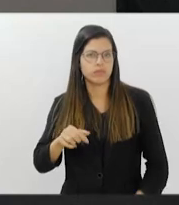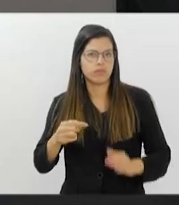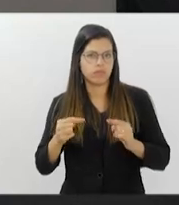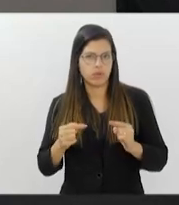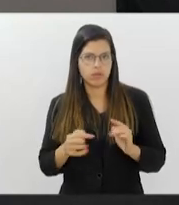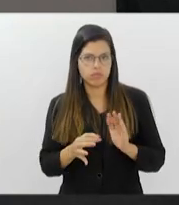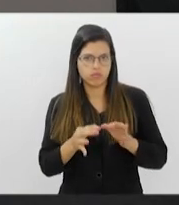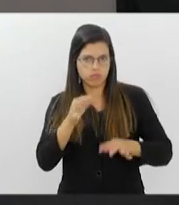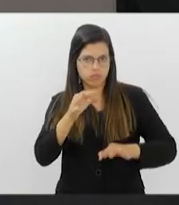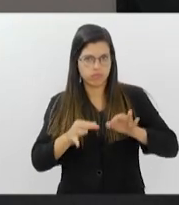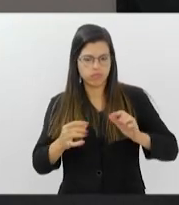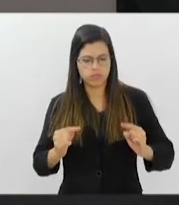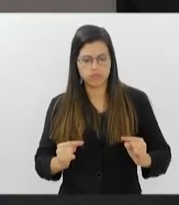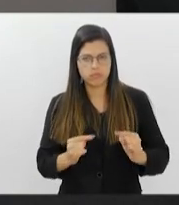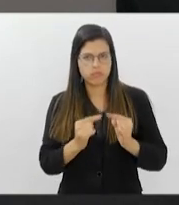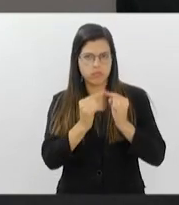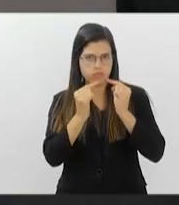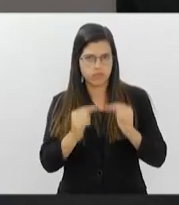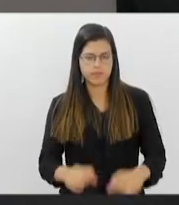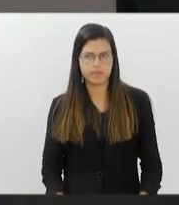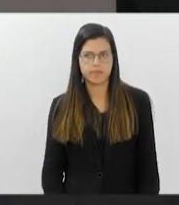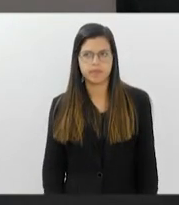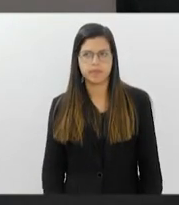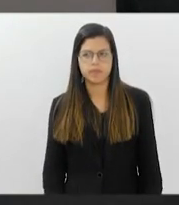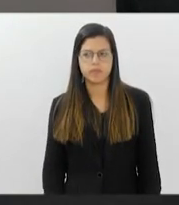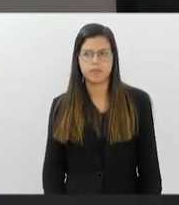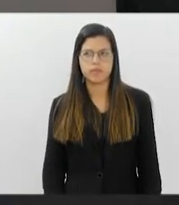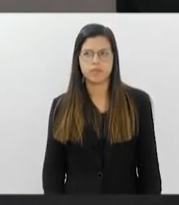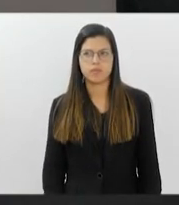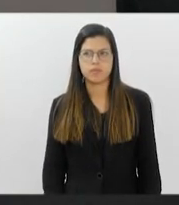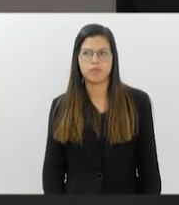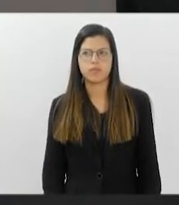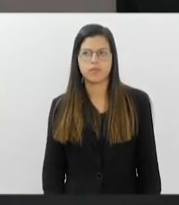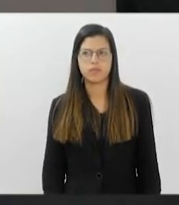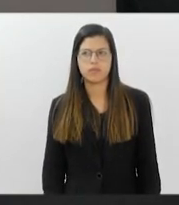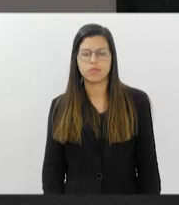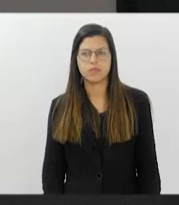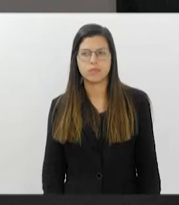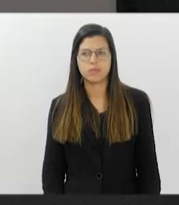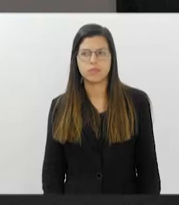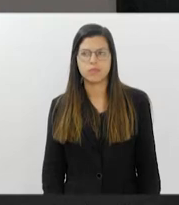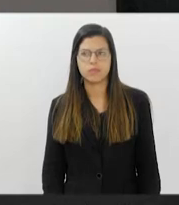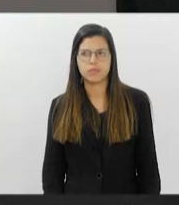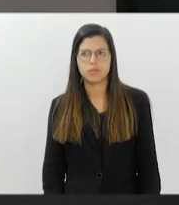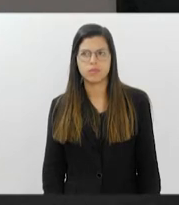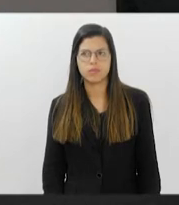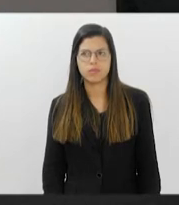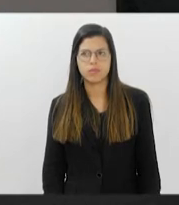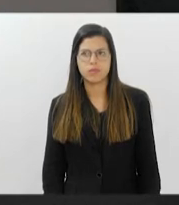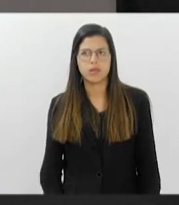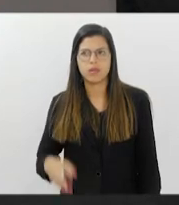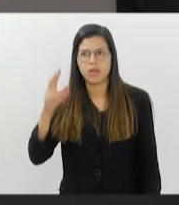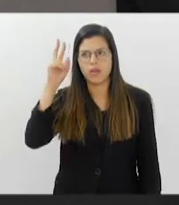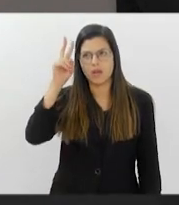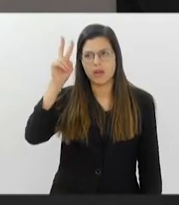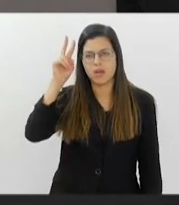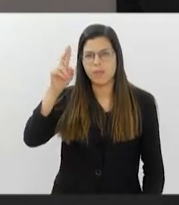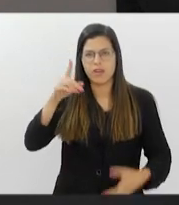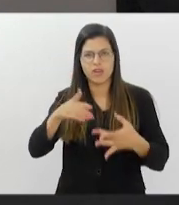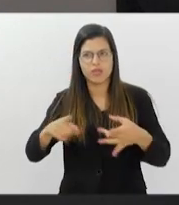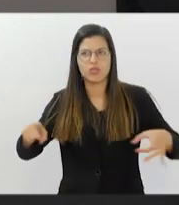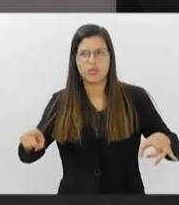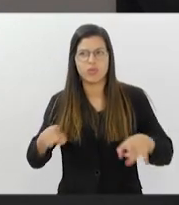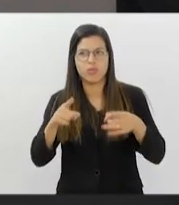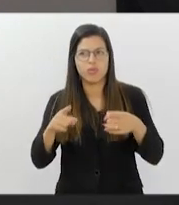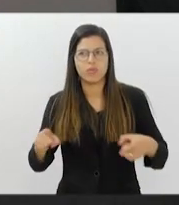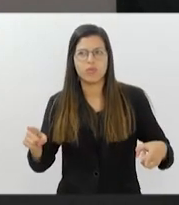juridicidade. Em Eu me lembrei aqui de um grande músico, que